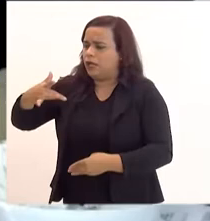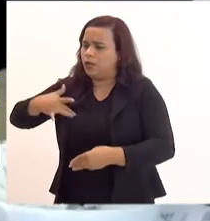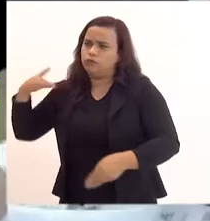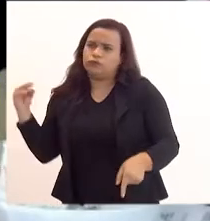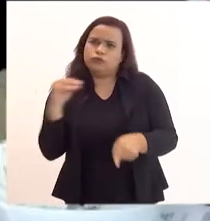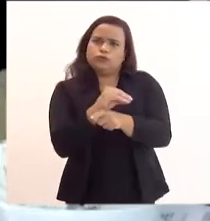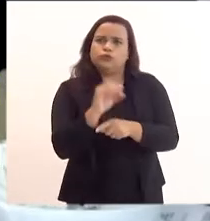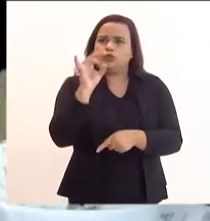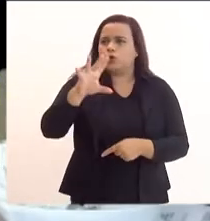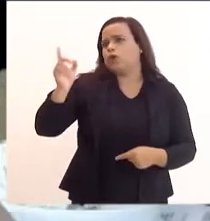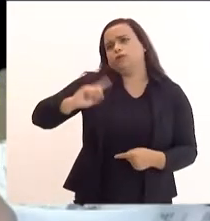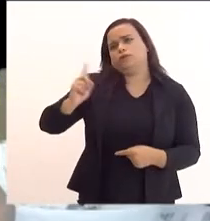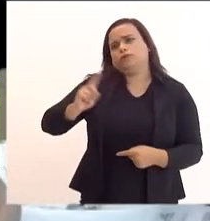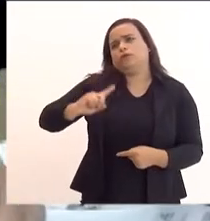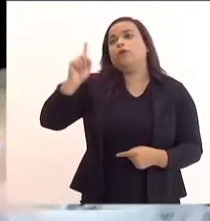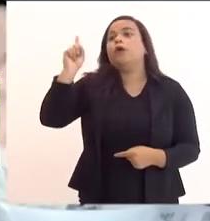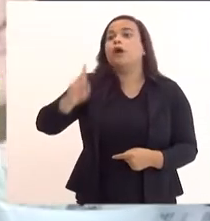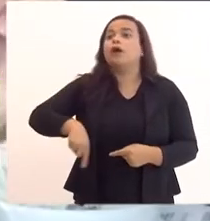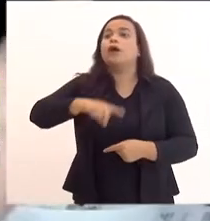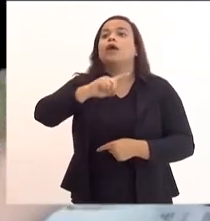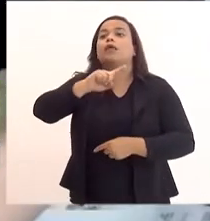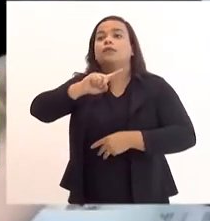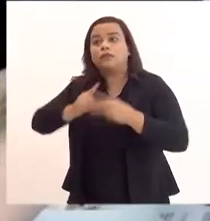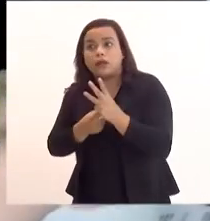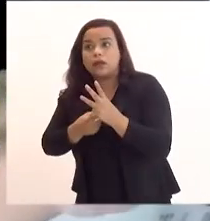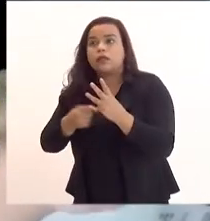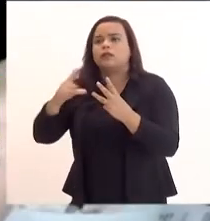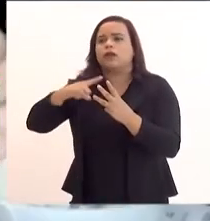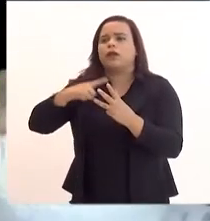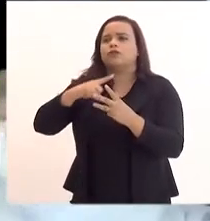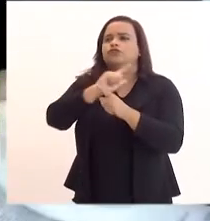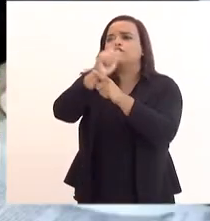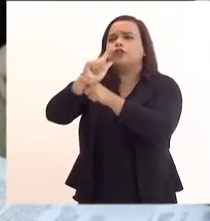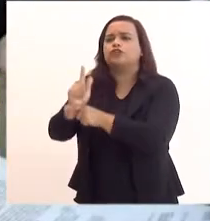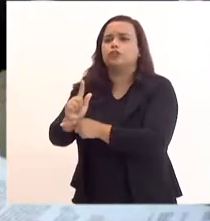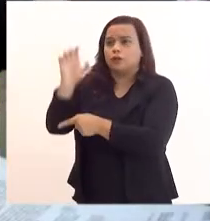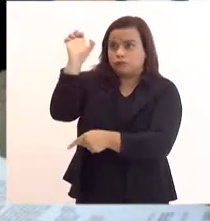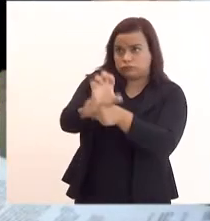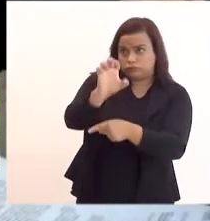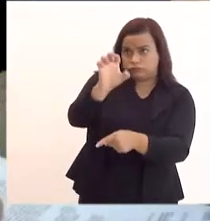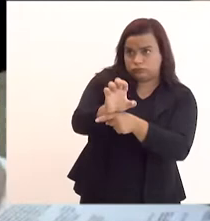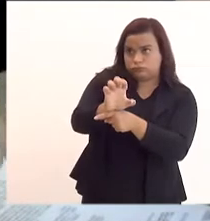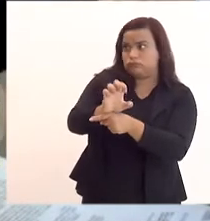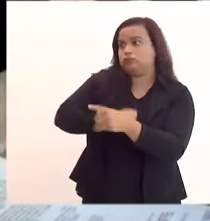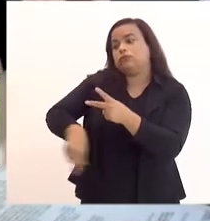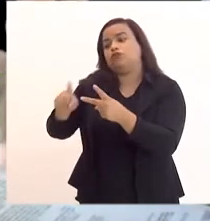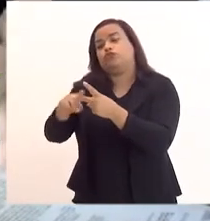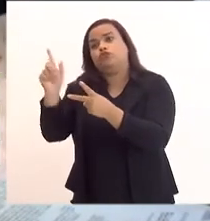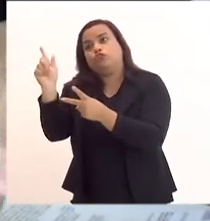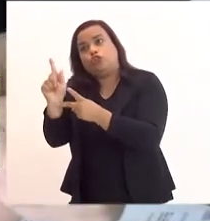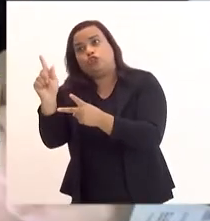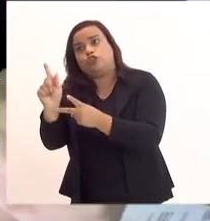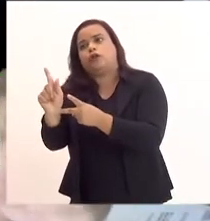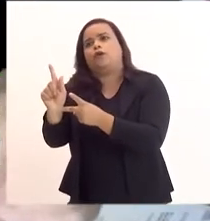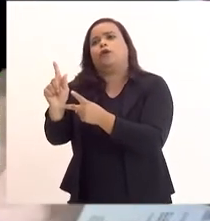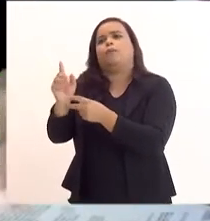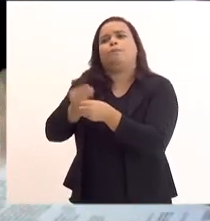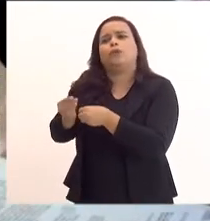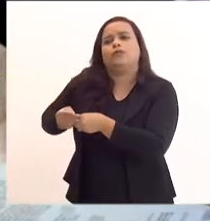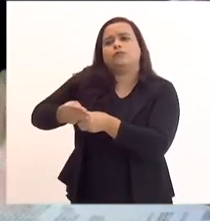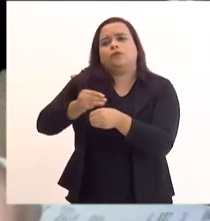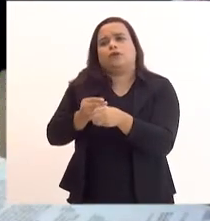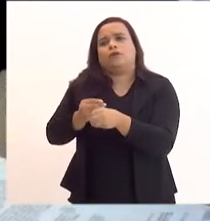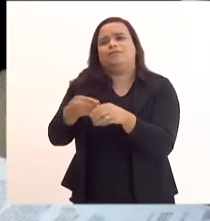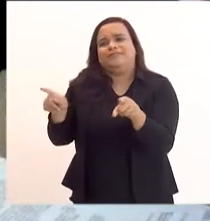um sistema tripartite. Tem gestão estadual e tem gestão municipal. Para ter uma decisão